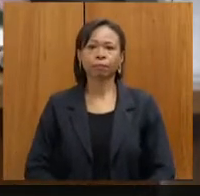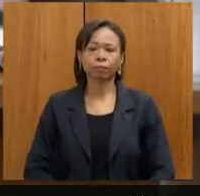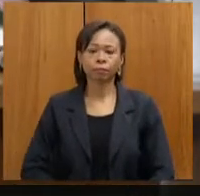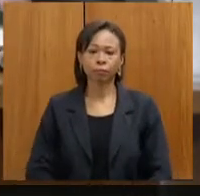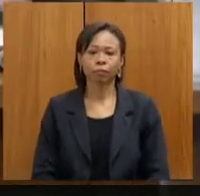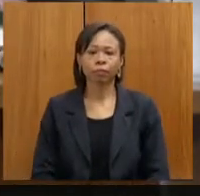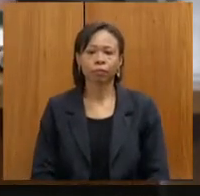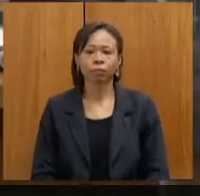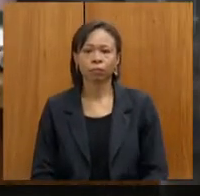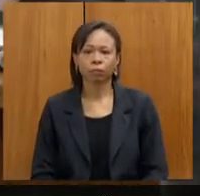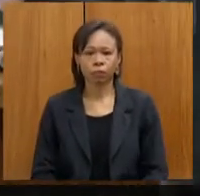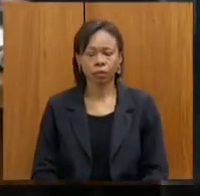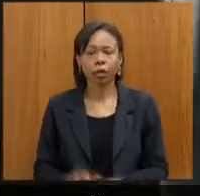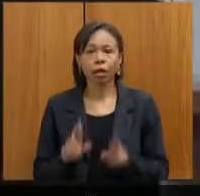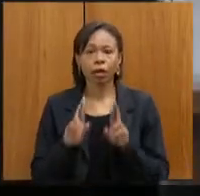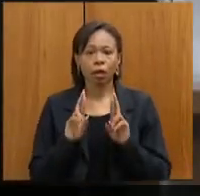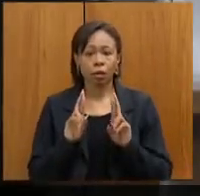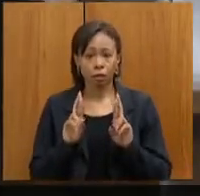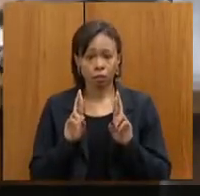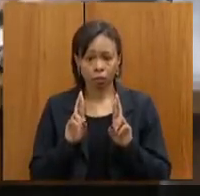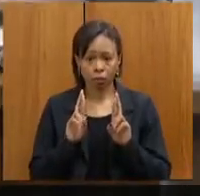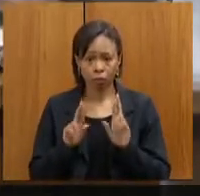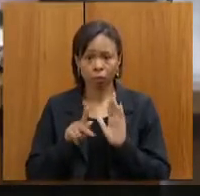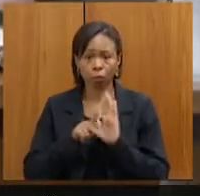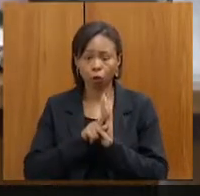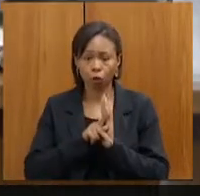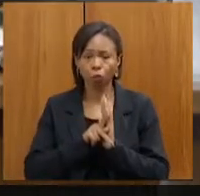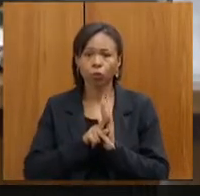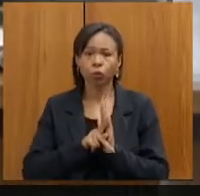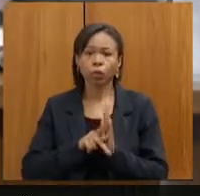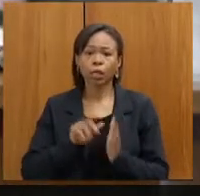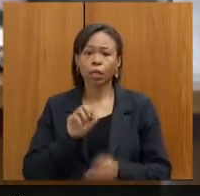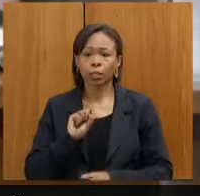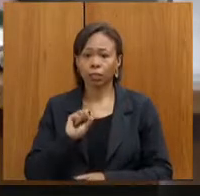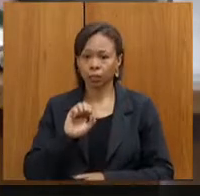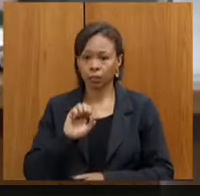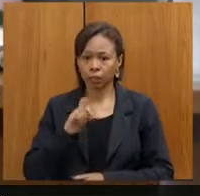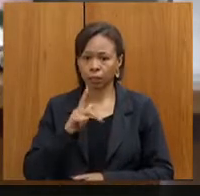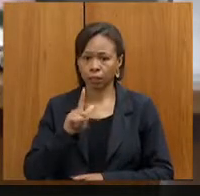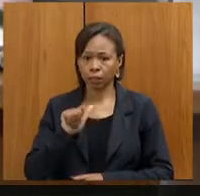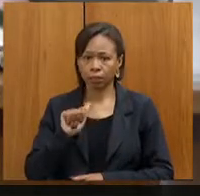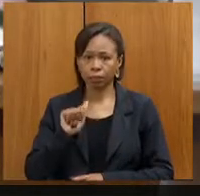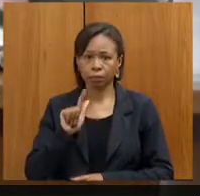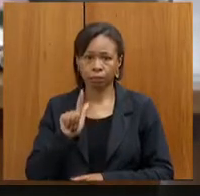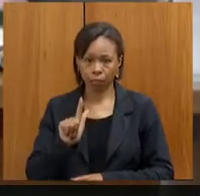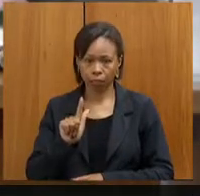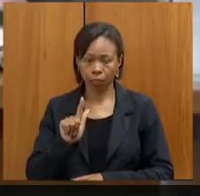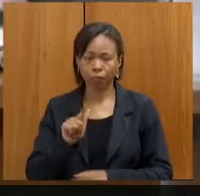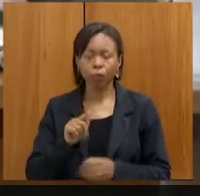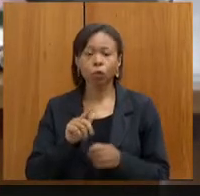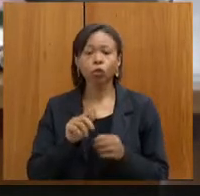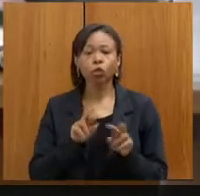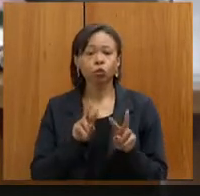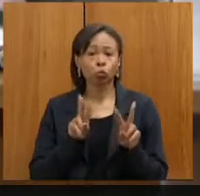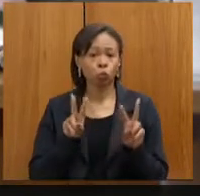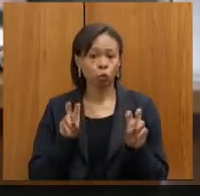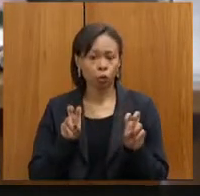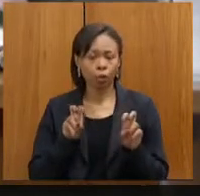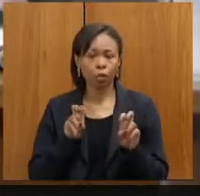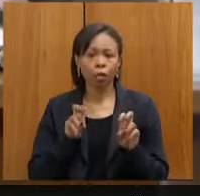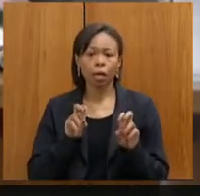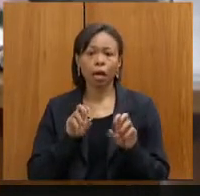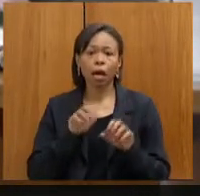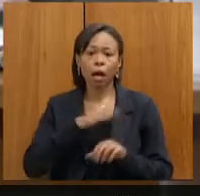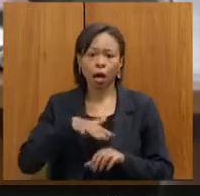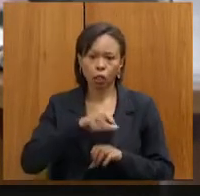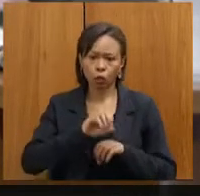e é da Seplag Eu levarei a secretaria essa demanda que se apresentou com relação à educação